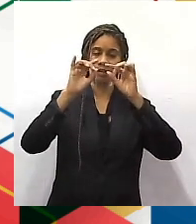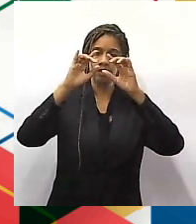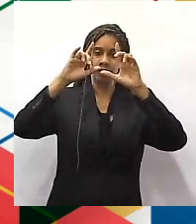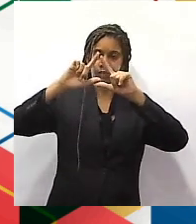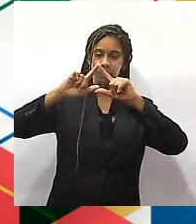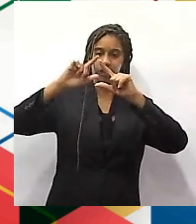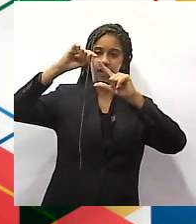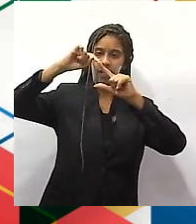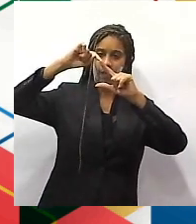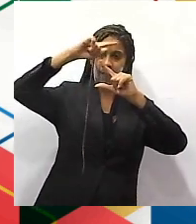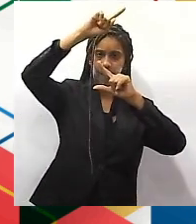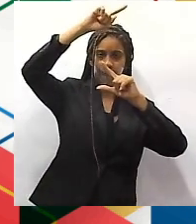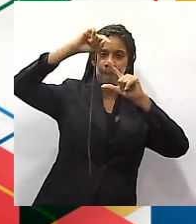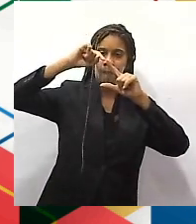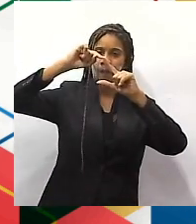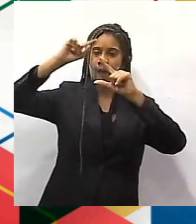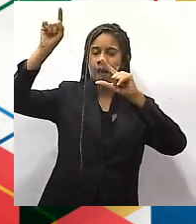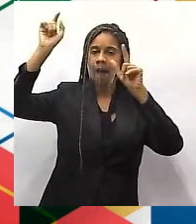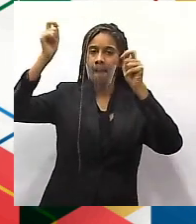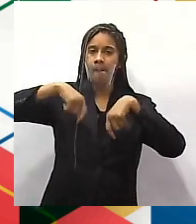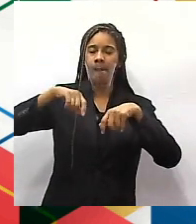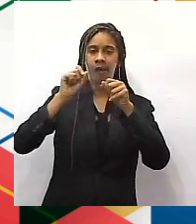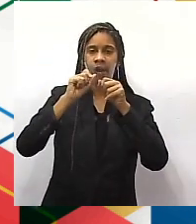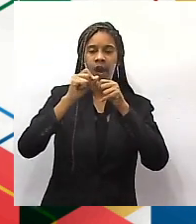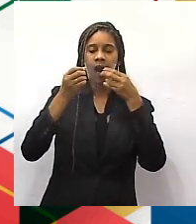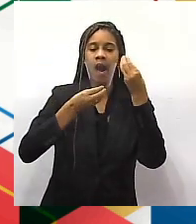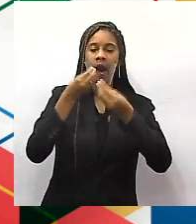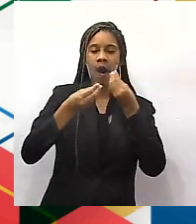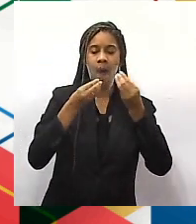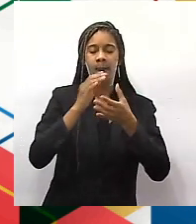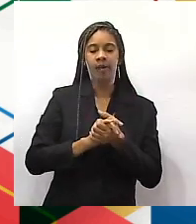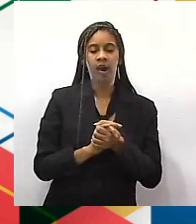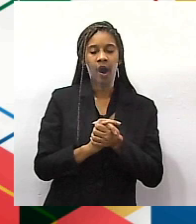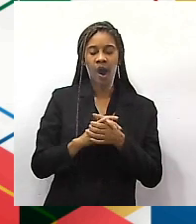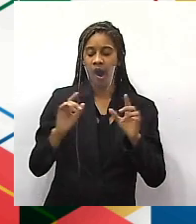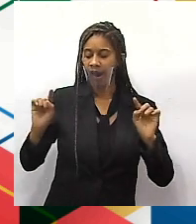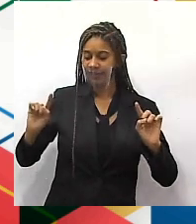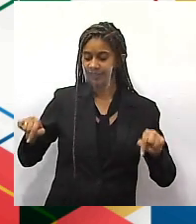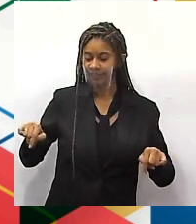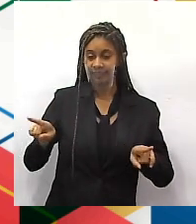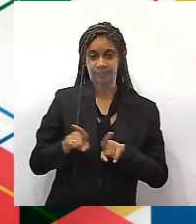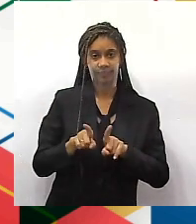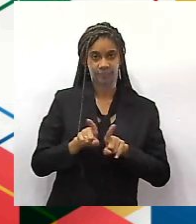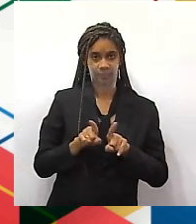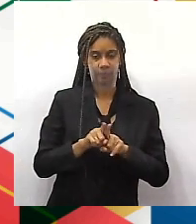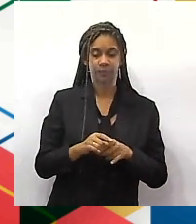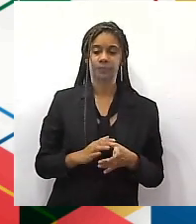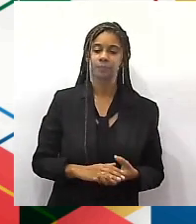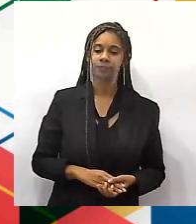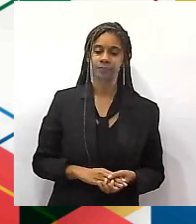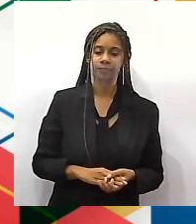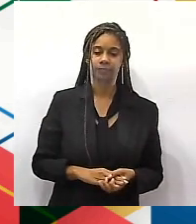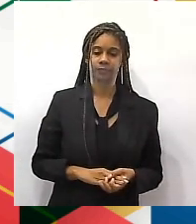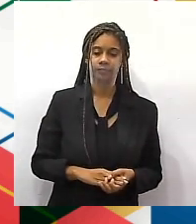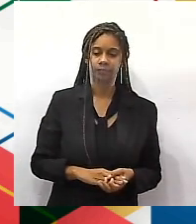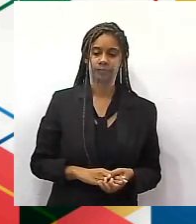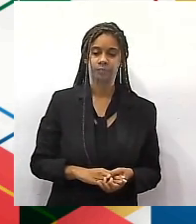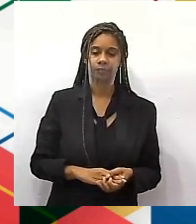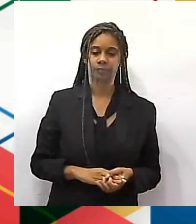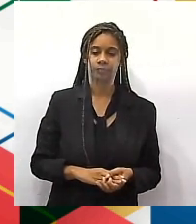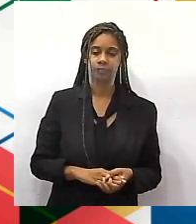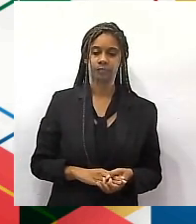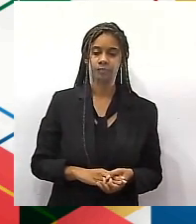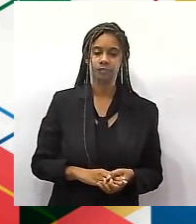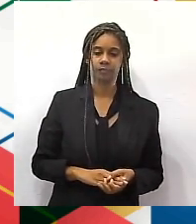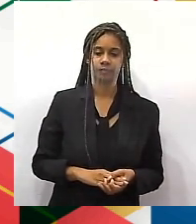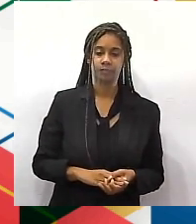você ver que isso aqui é exatamente uma aplicação do Teorema de Tales. E aqui eu vou traçar a paralela lá, né,